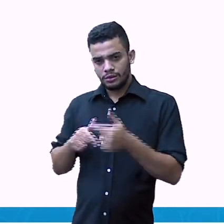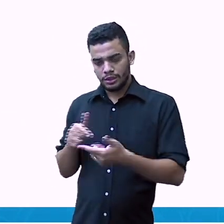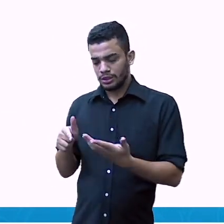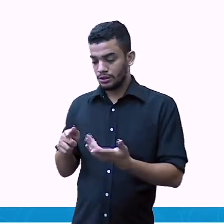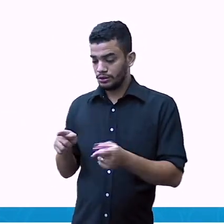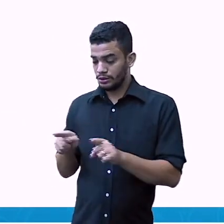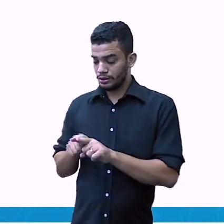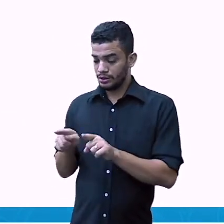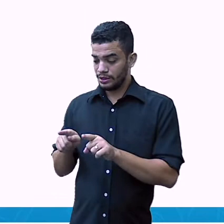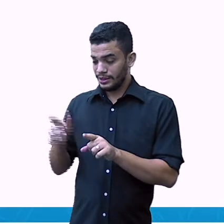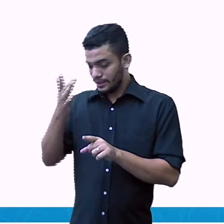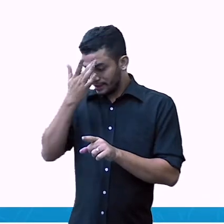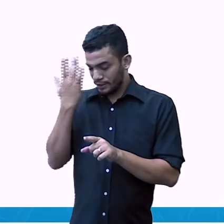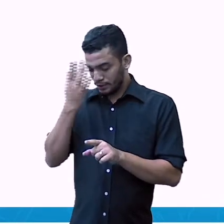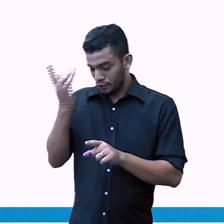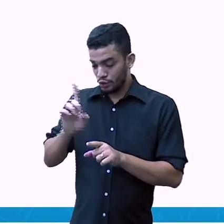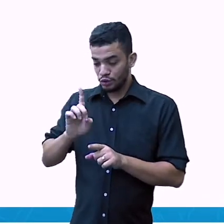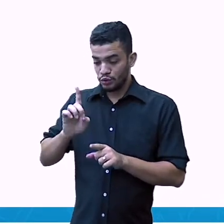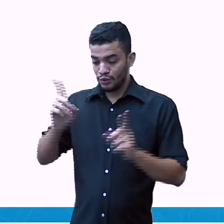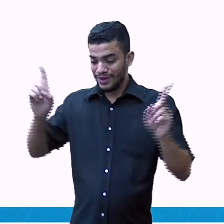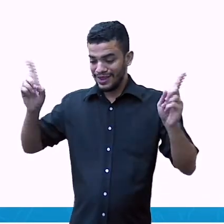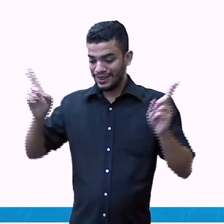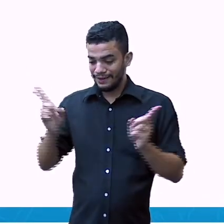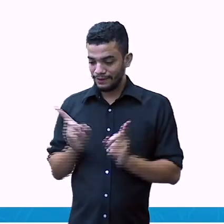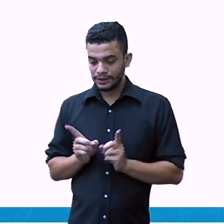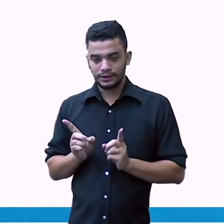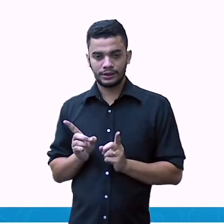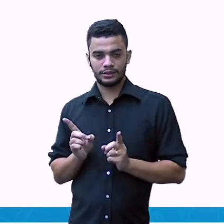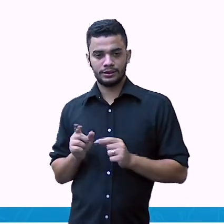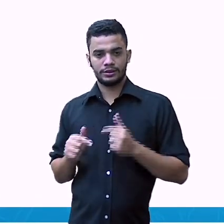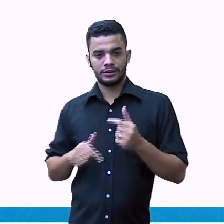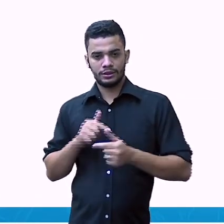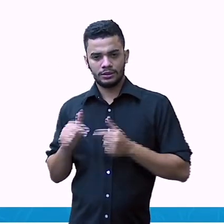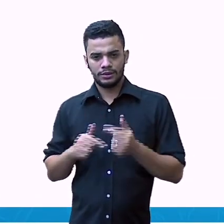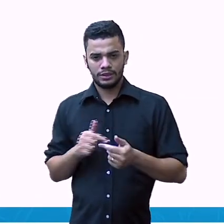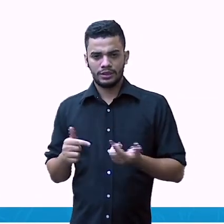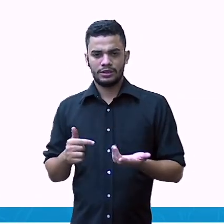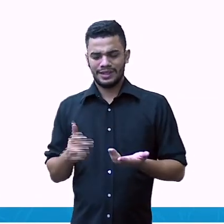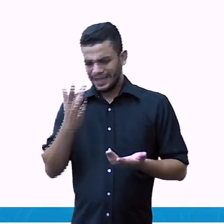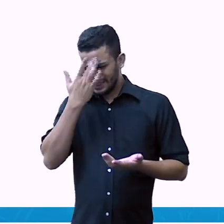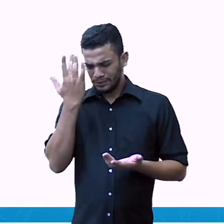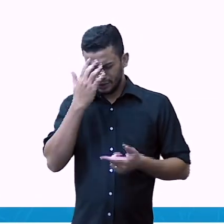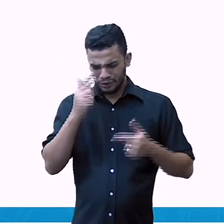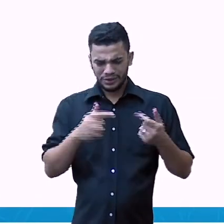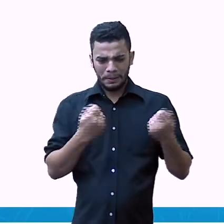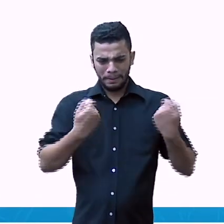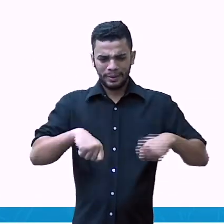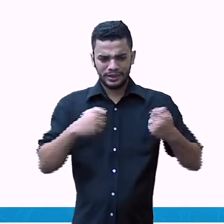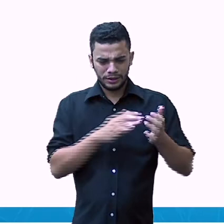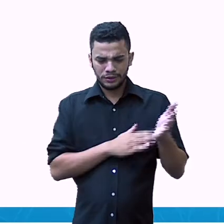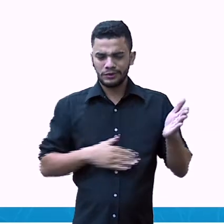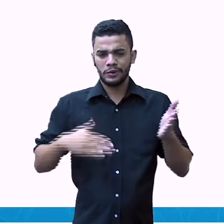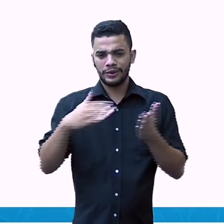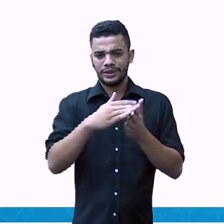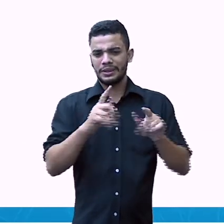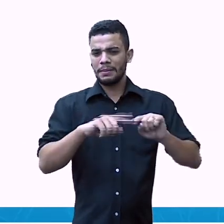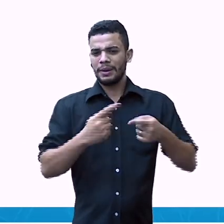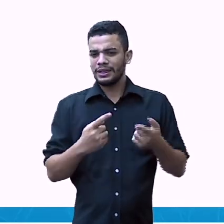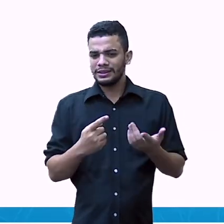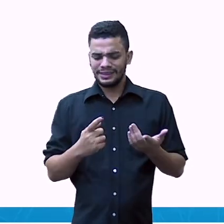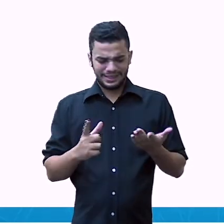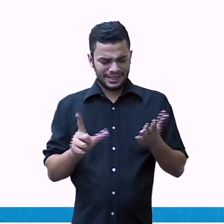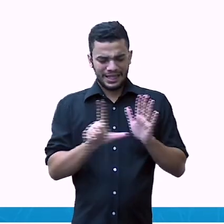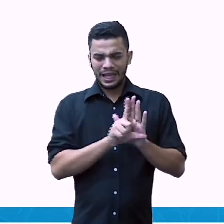Mas será que esse direito é garantido para as pessoas com deficiência? Apesar de no Brasil existirem mais de 17 milhões